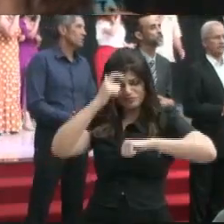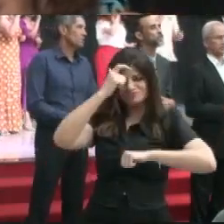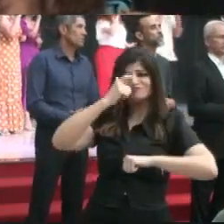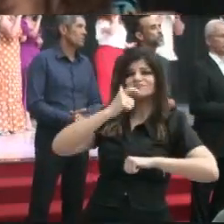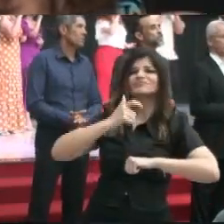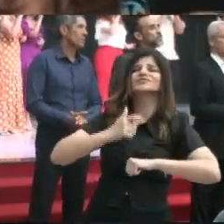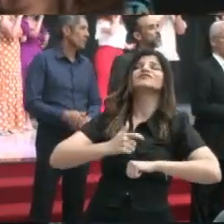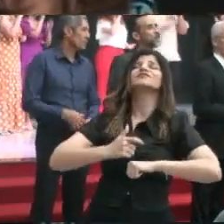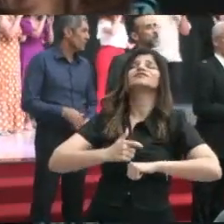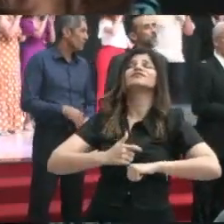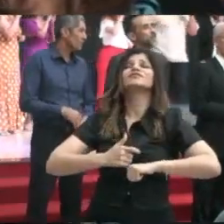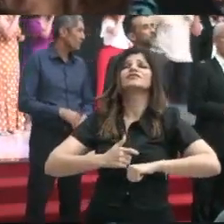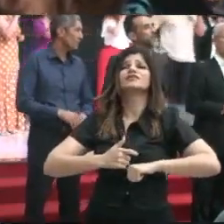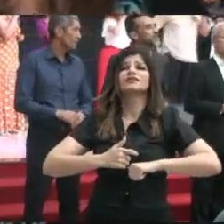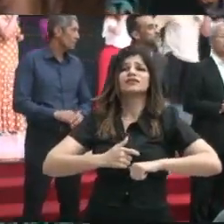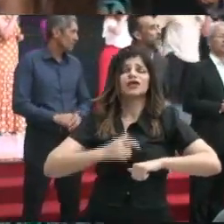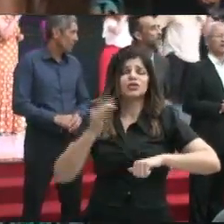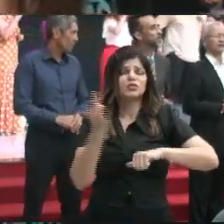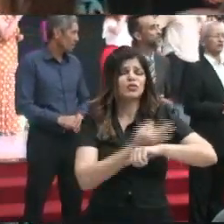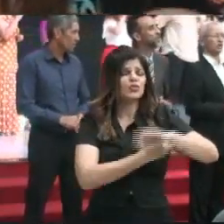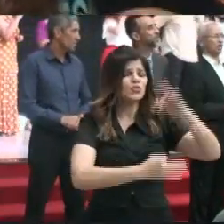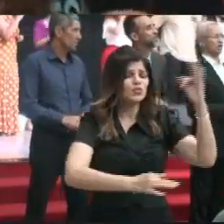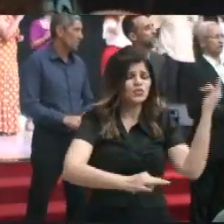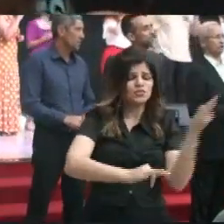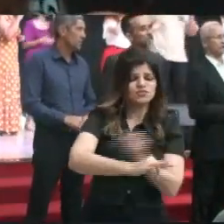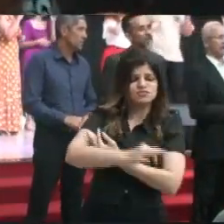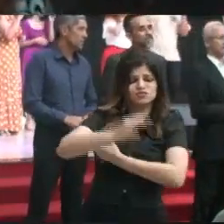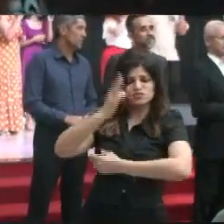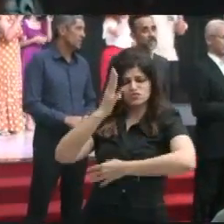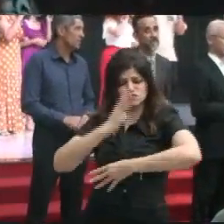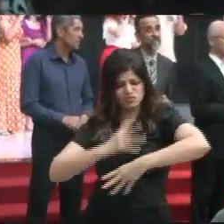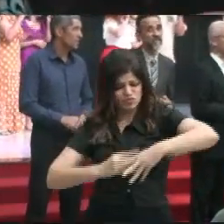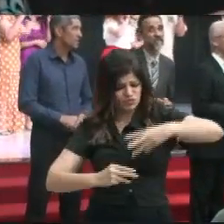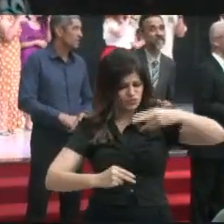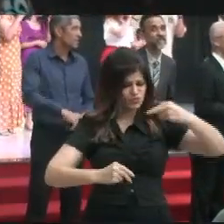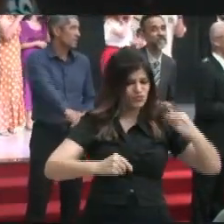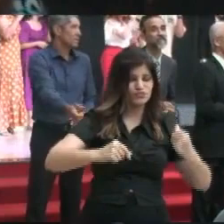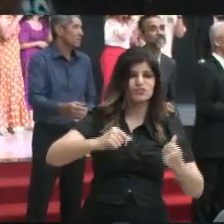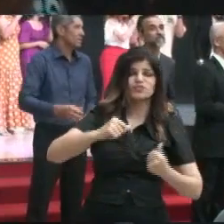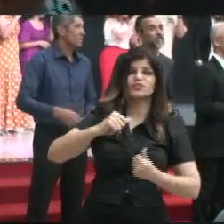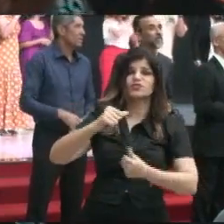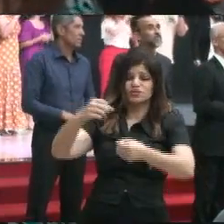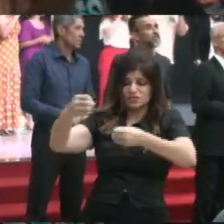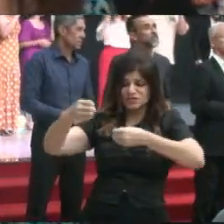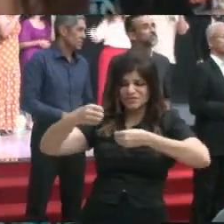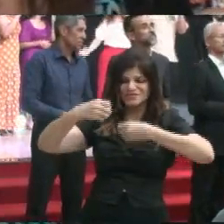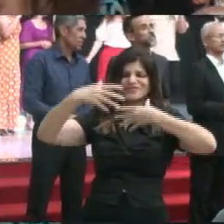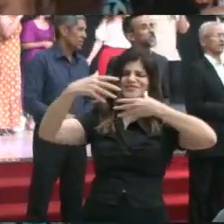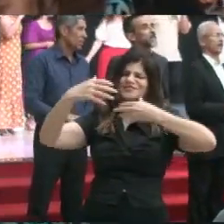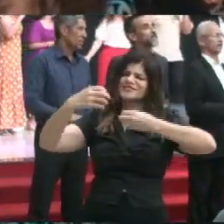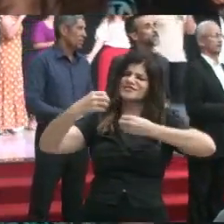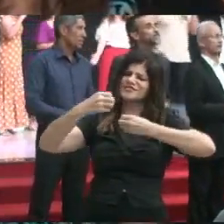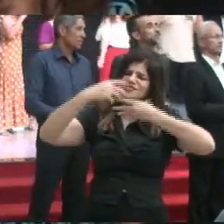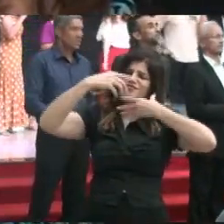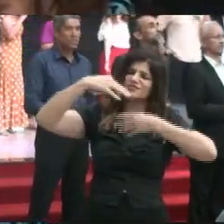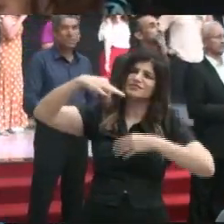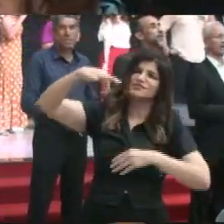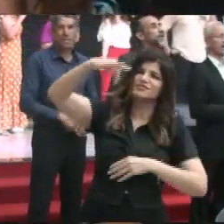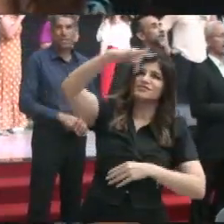minha estrutura, sara todas as feridas, me ensina a